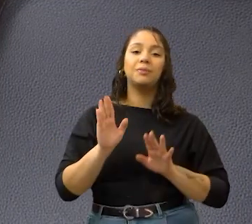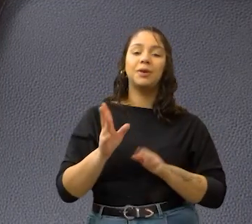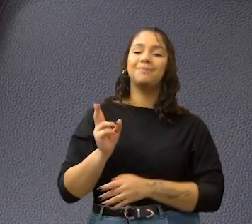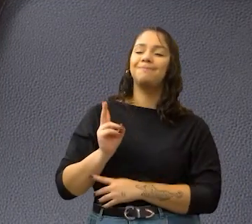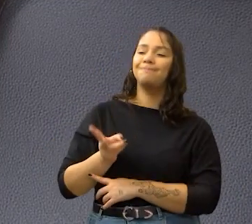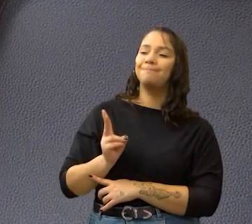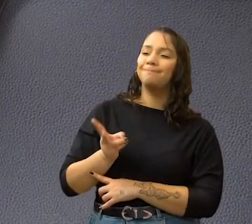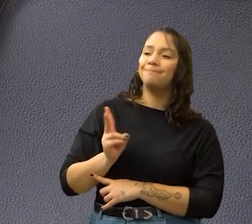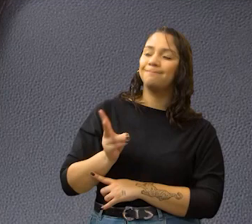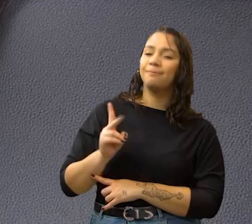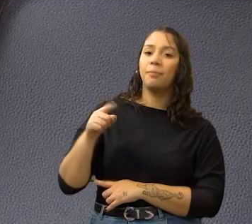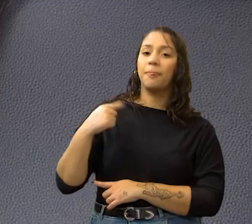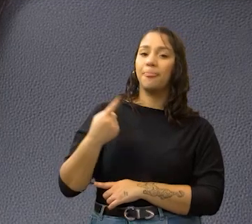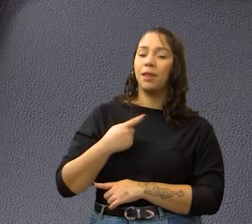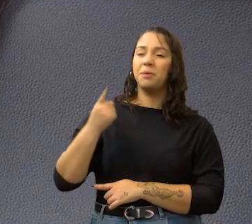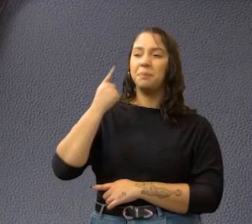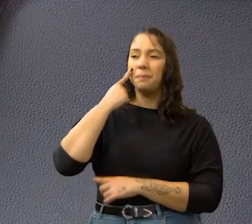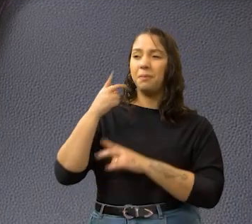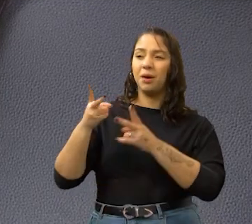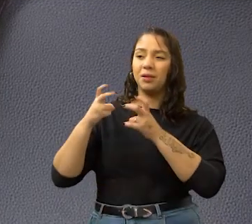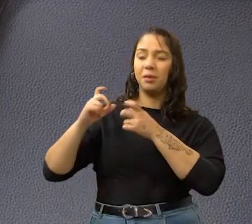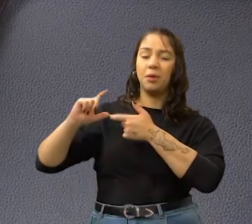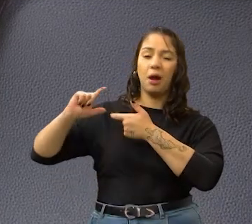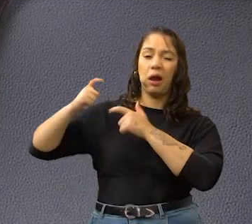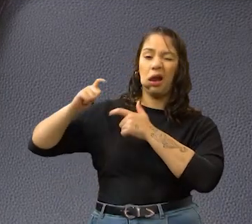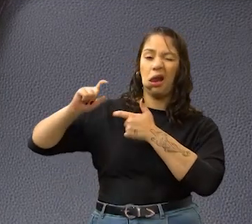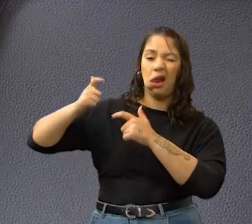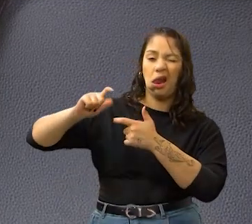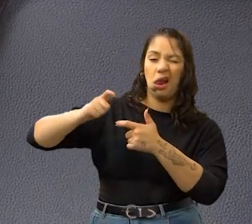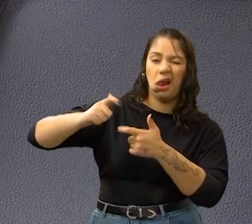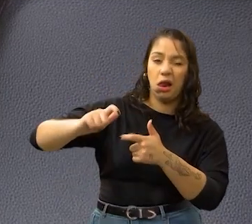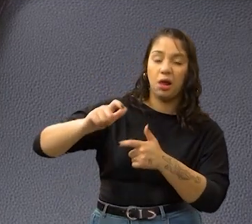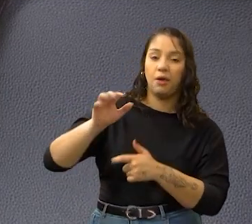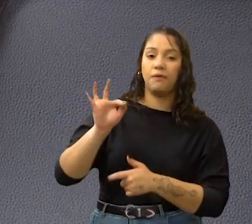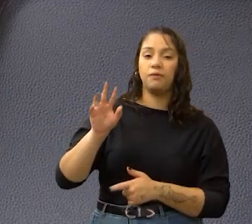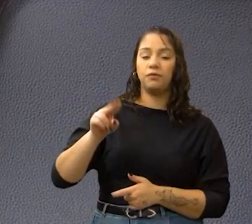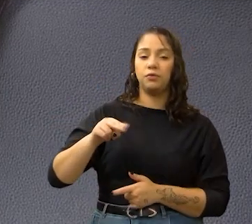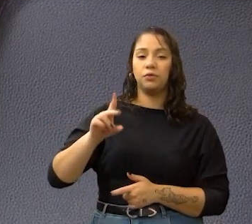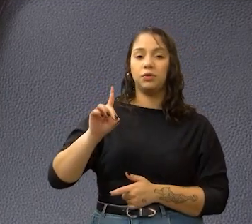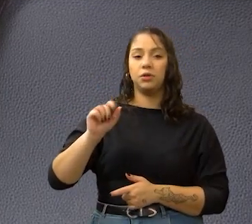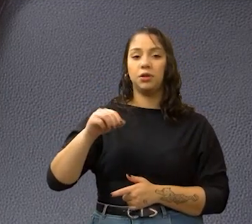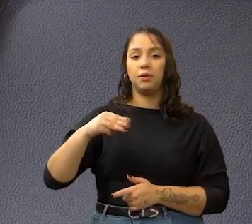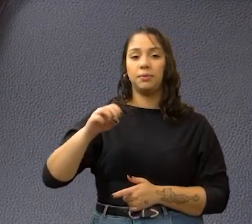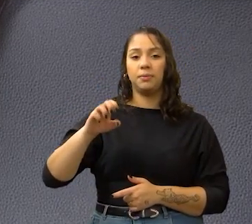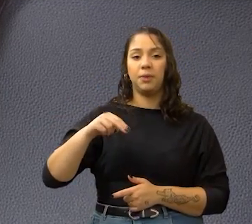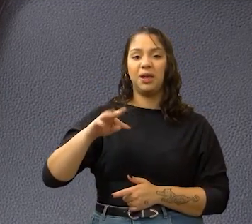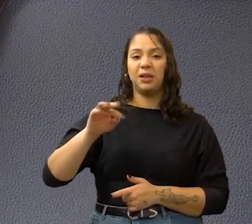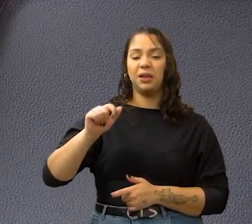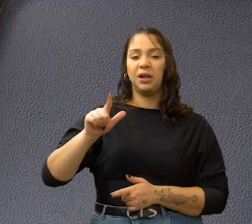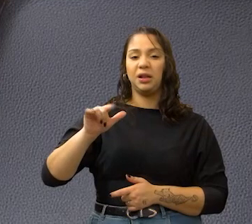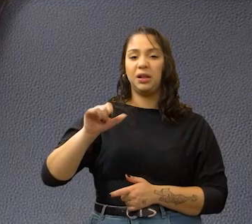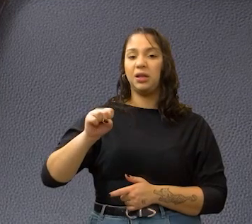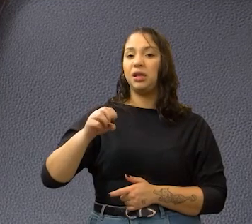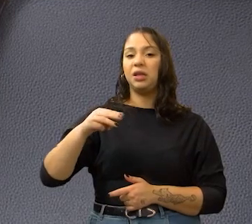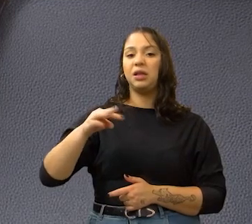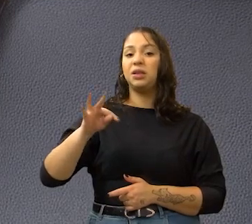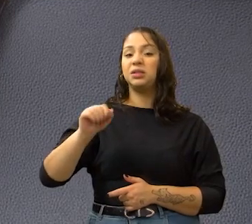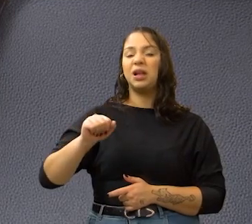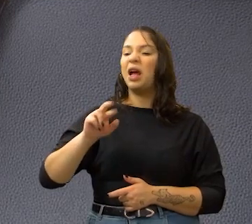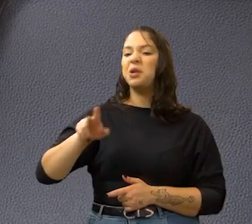direitos, mas constantemente a gente ainda vê um conservadorismo fundamentalista que fala que